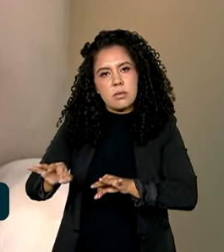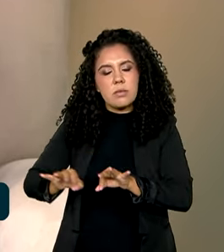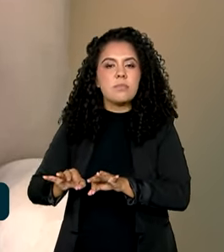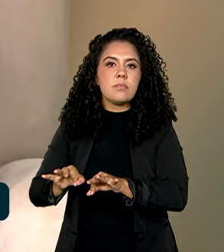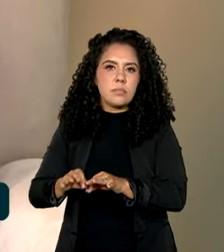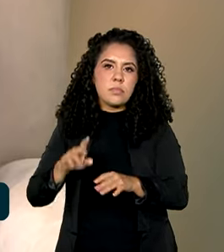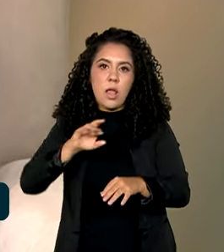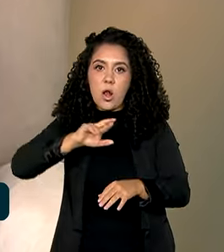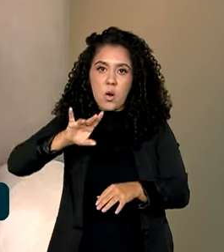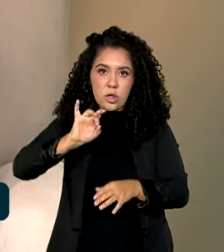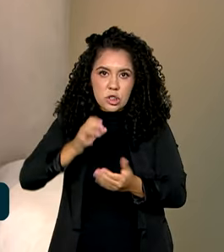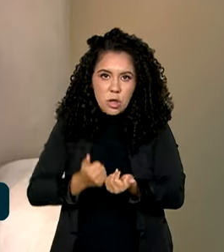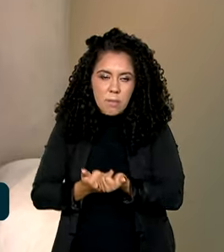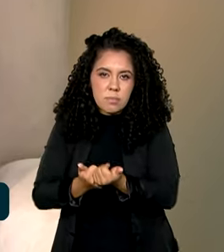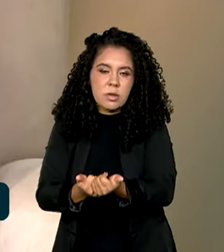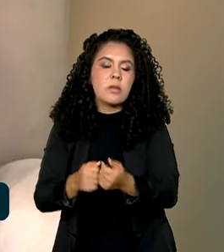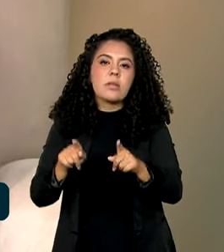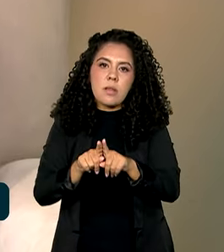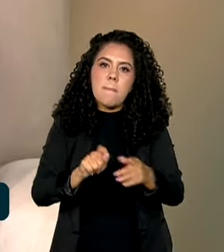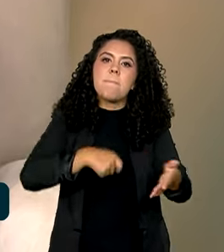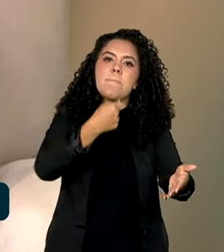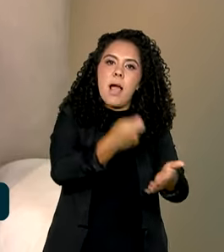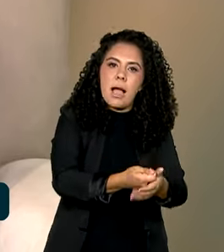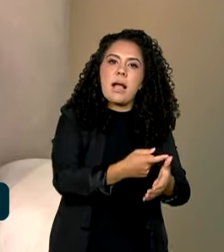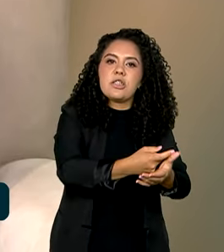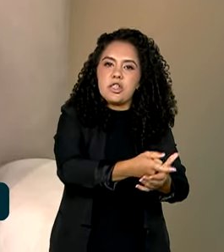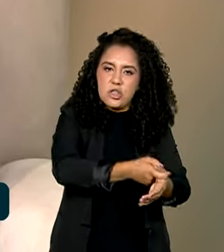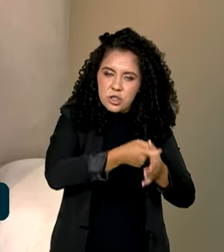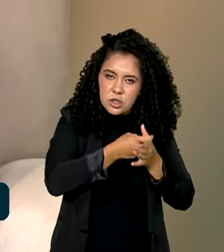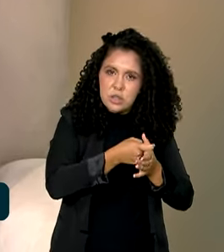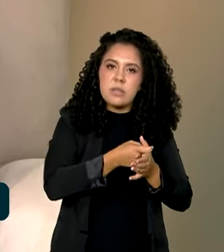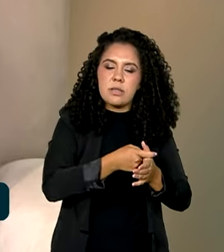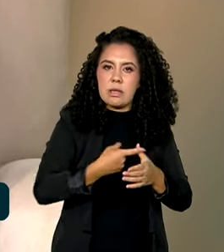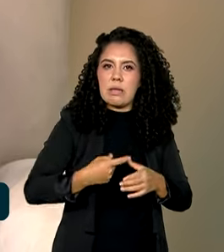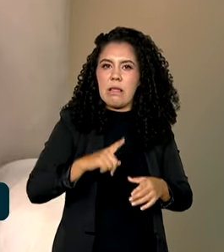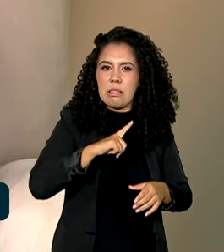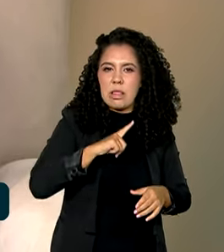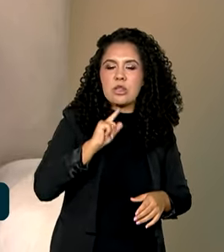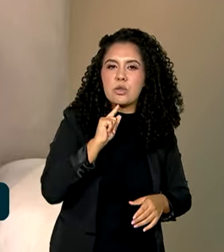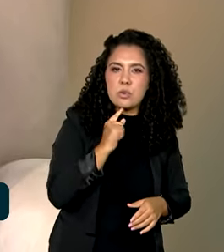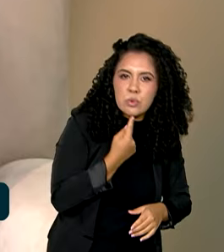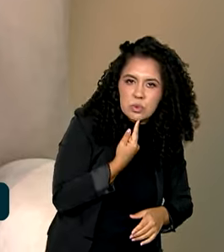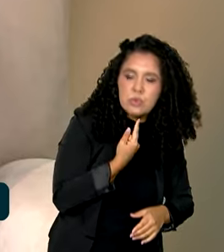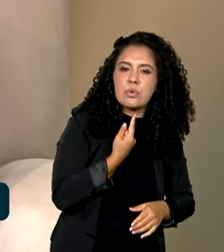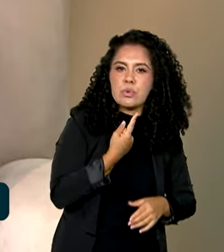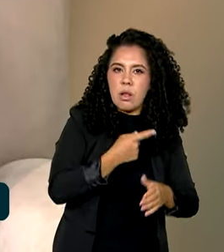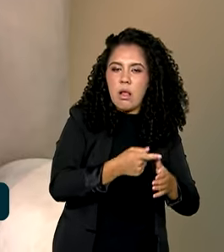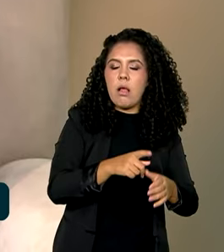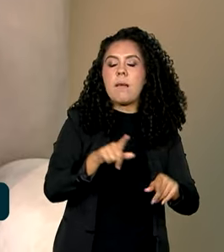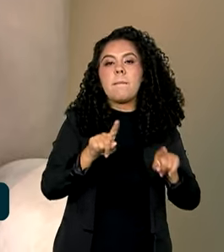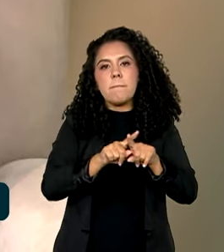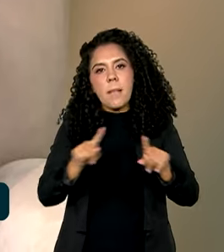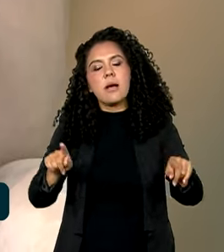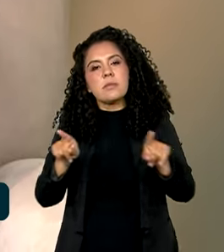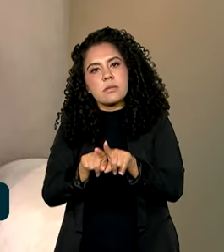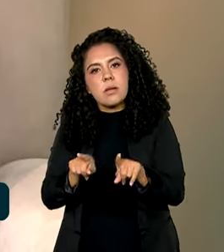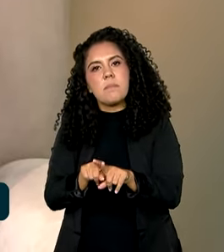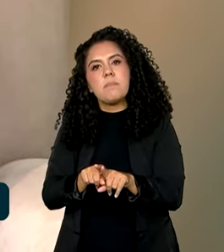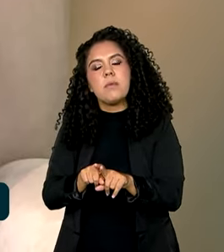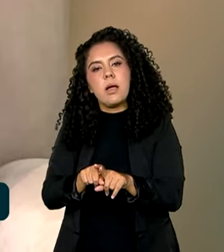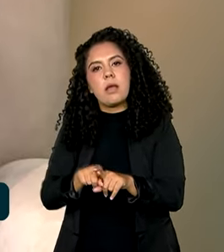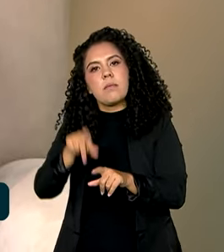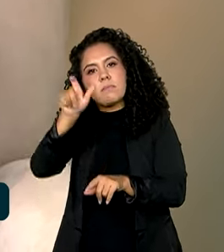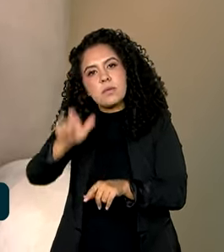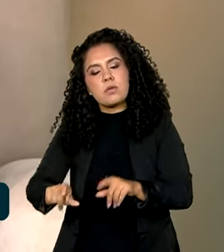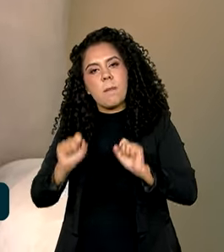não só de auxiliar a pagar aquelas dívidas que estão inadimplentes, mas também a fazer a pessoa se